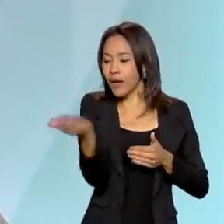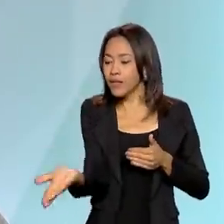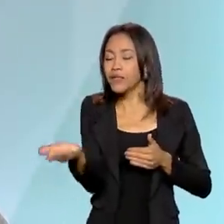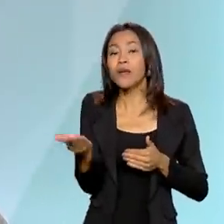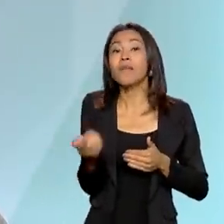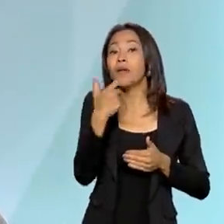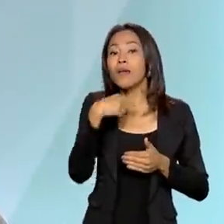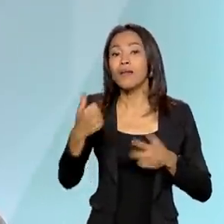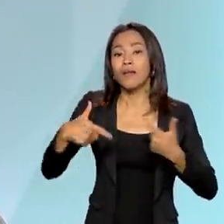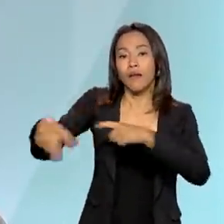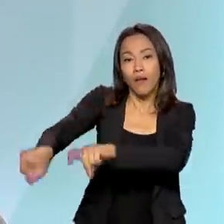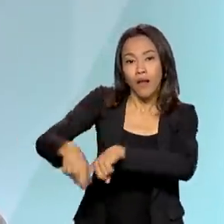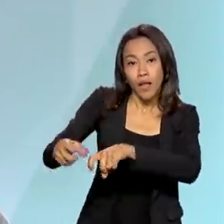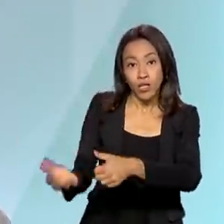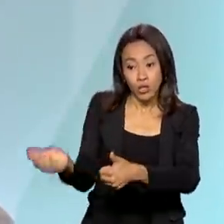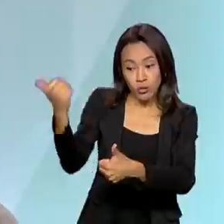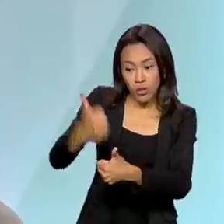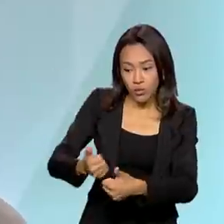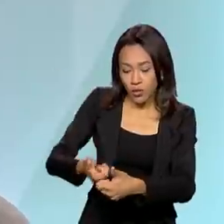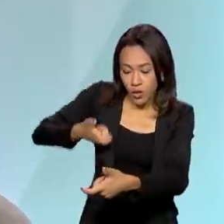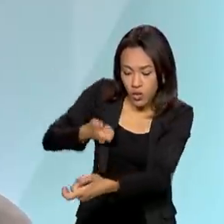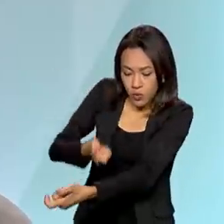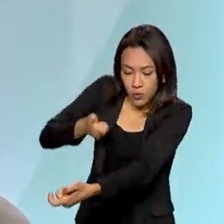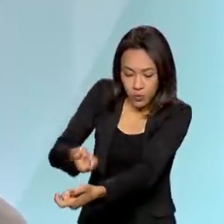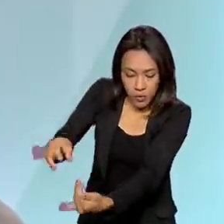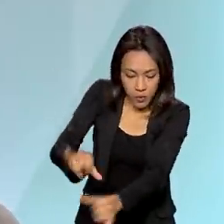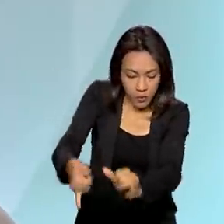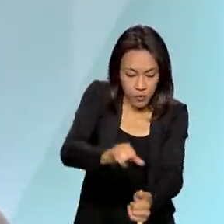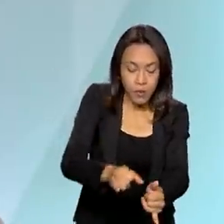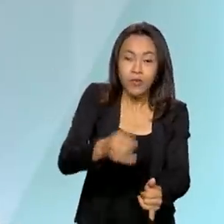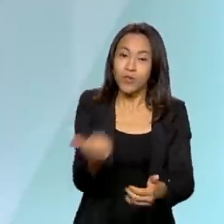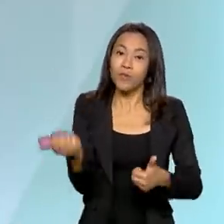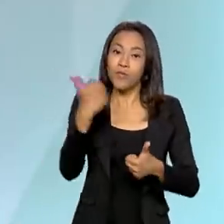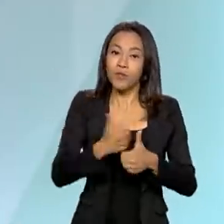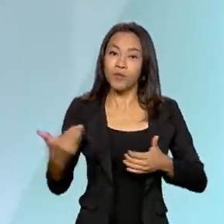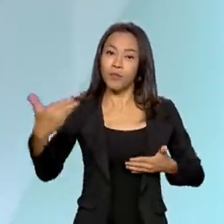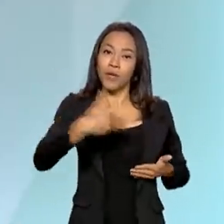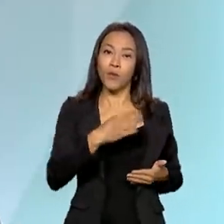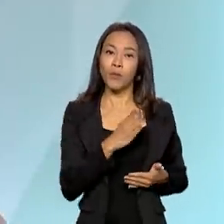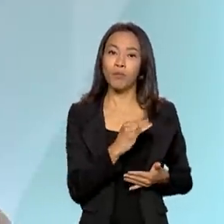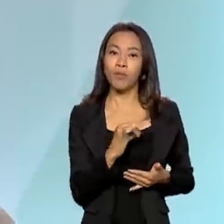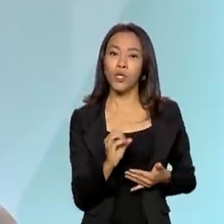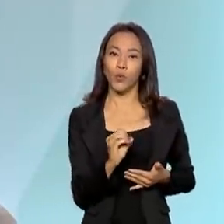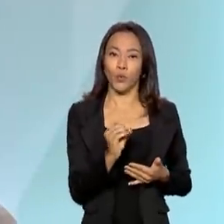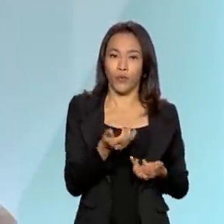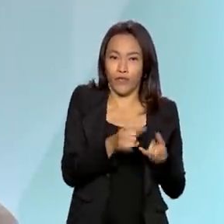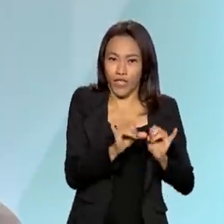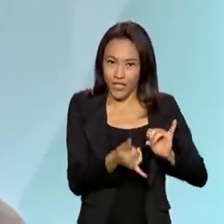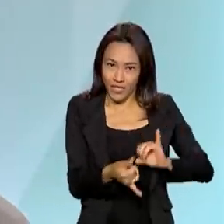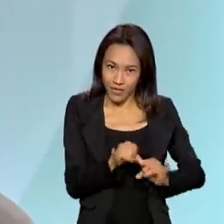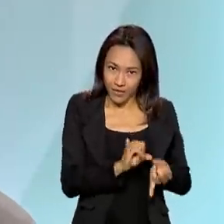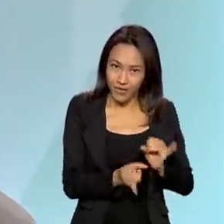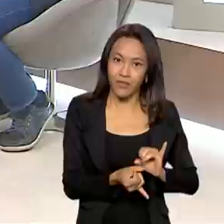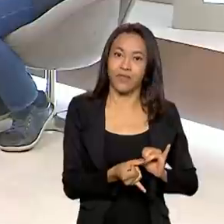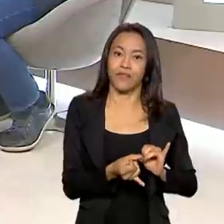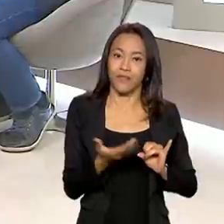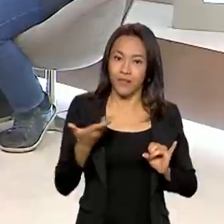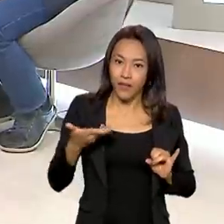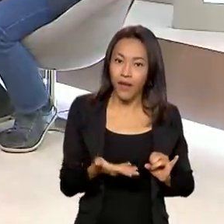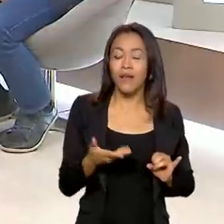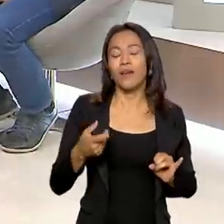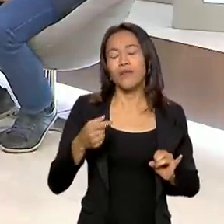o fertilizante por um biofertilizante. Isso é um dos bons caminhos aí das nossas atividades, especialmente atividade